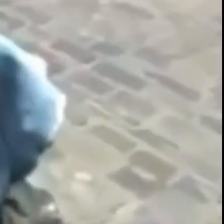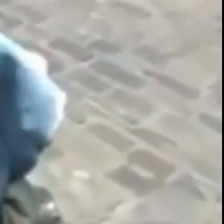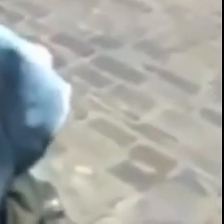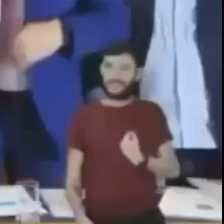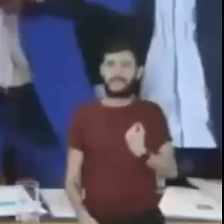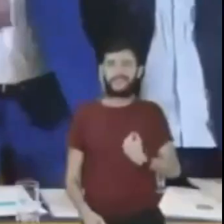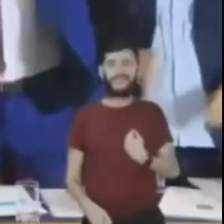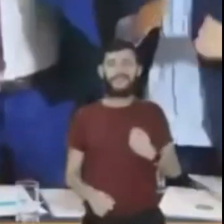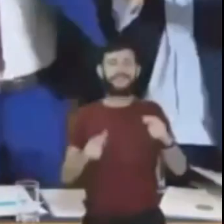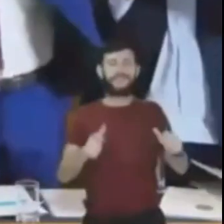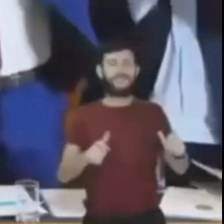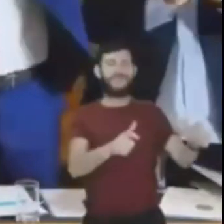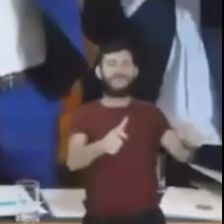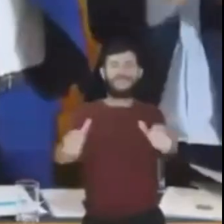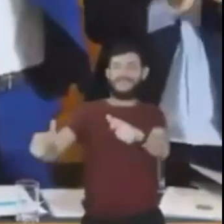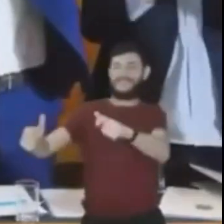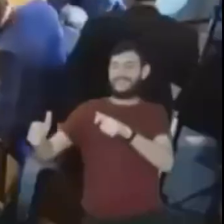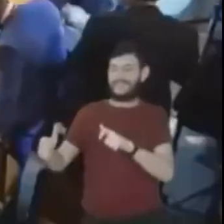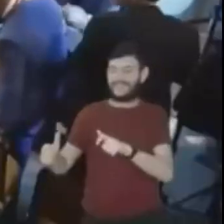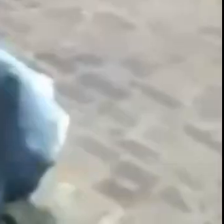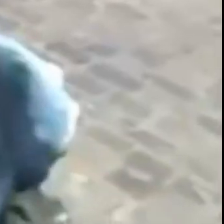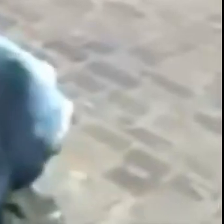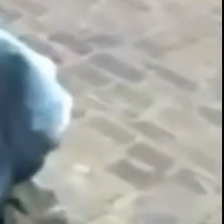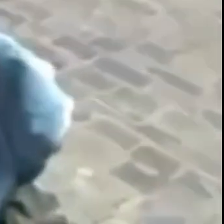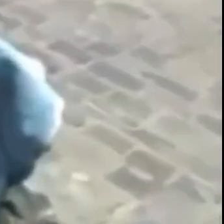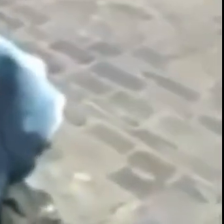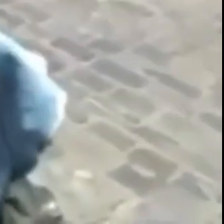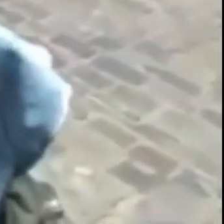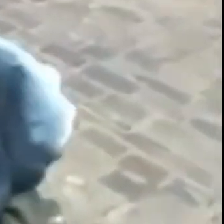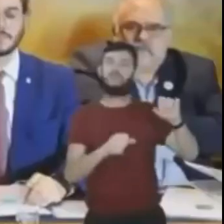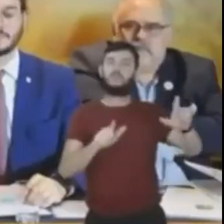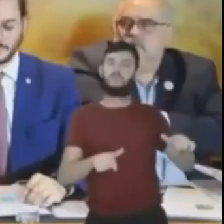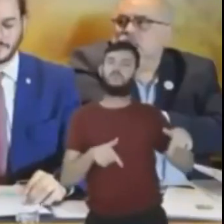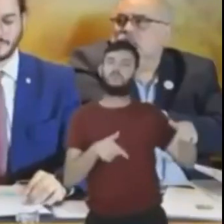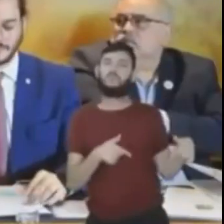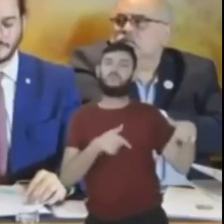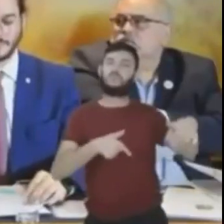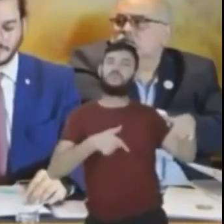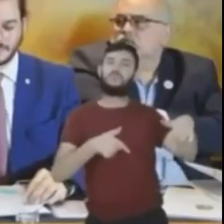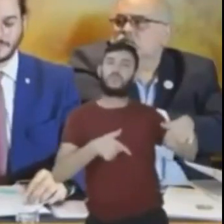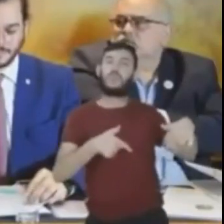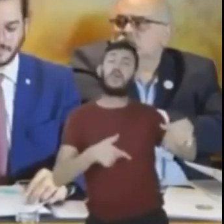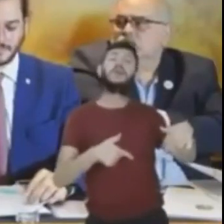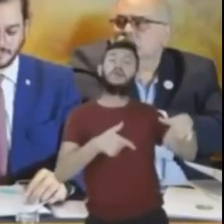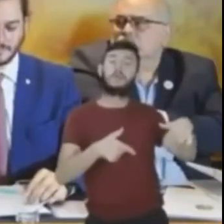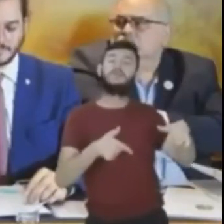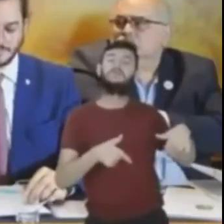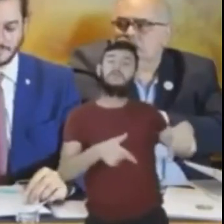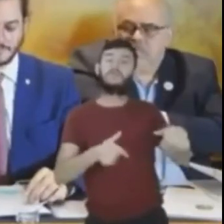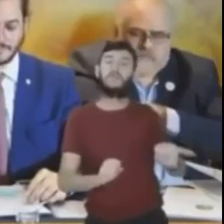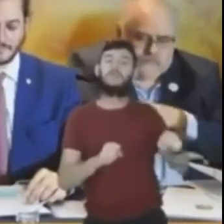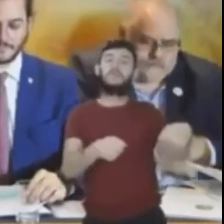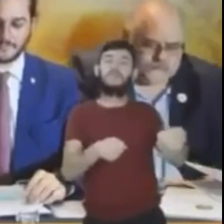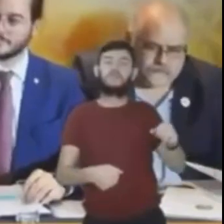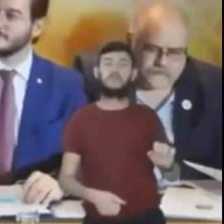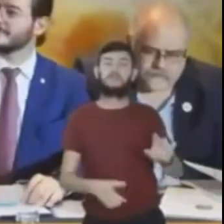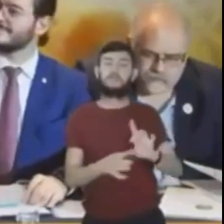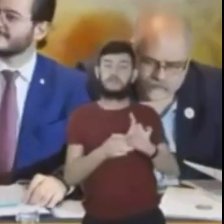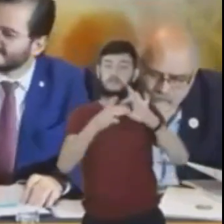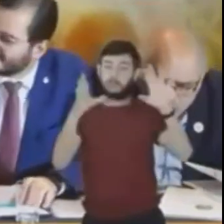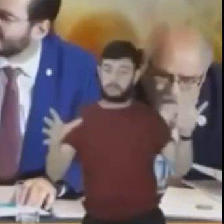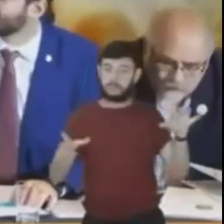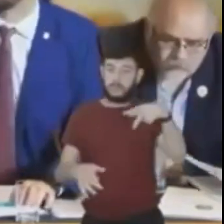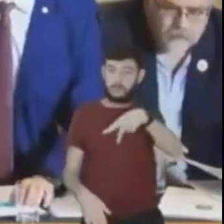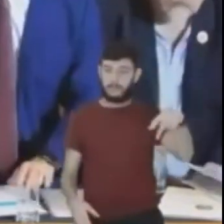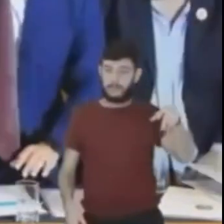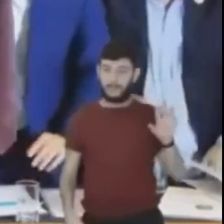vai não. Para combater em todos os cantos. Ele não vai não. Presidente, estaremos contigo para